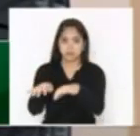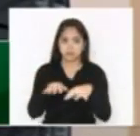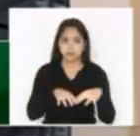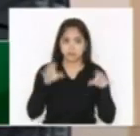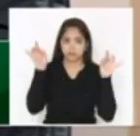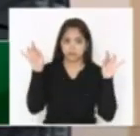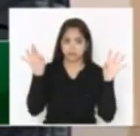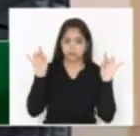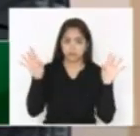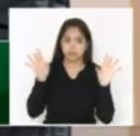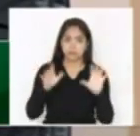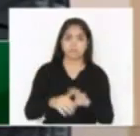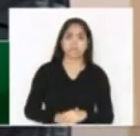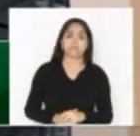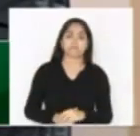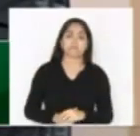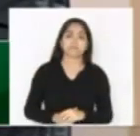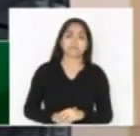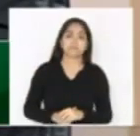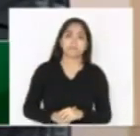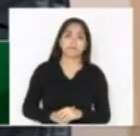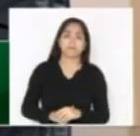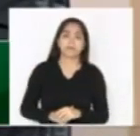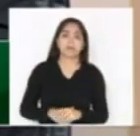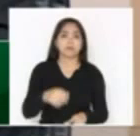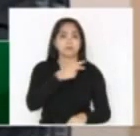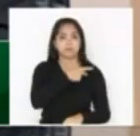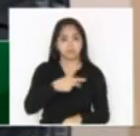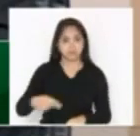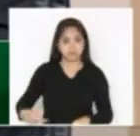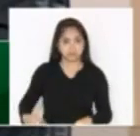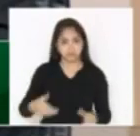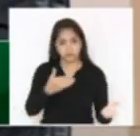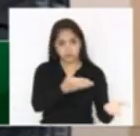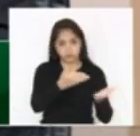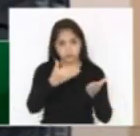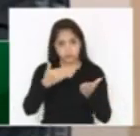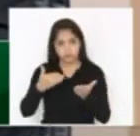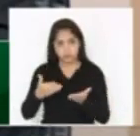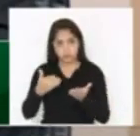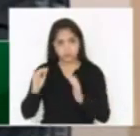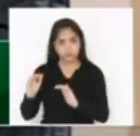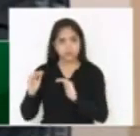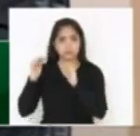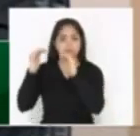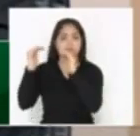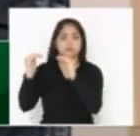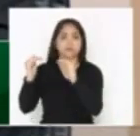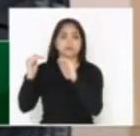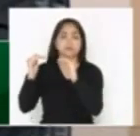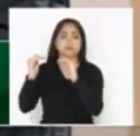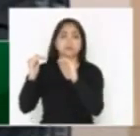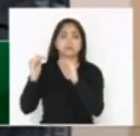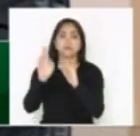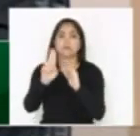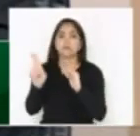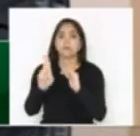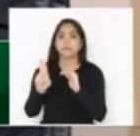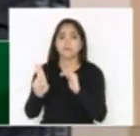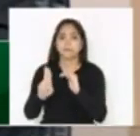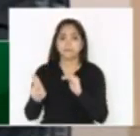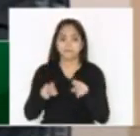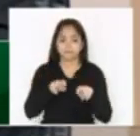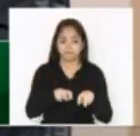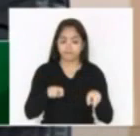sessão especial. O senhor presidente convidou as seguintes autoridades que foram nominadas para